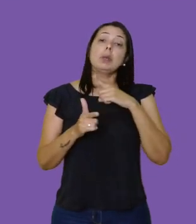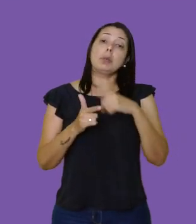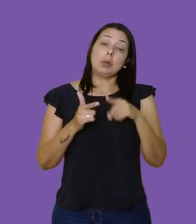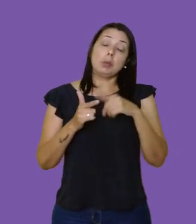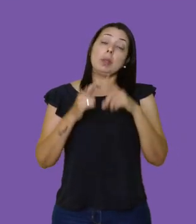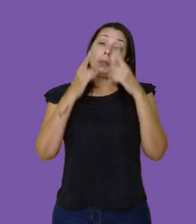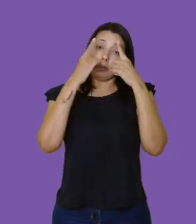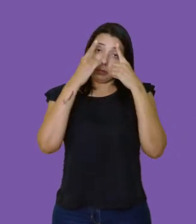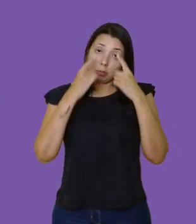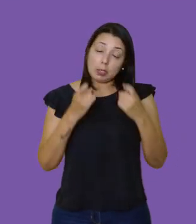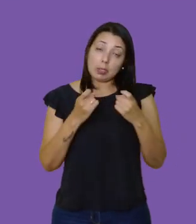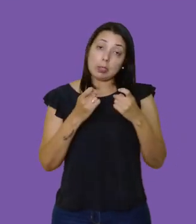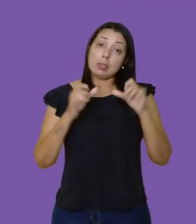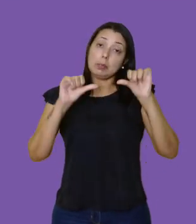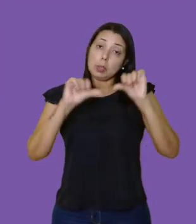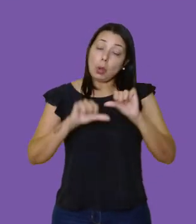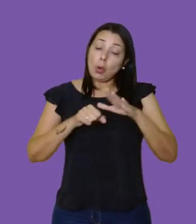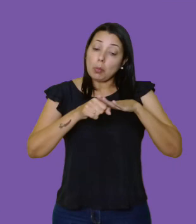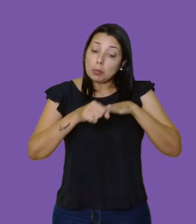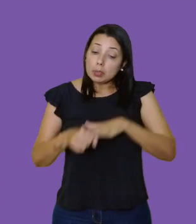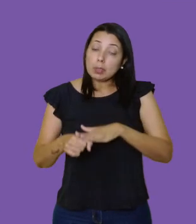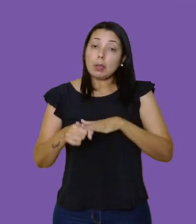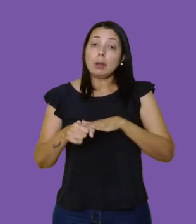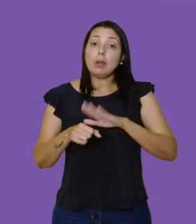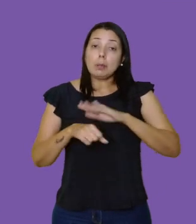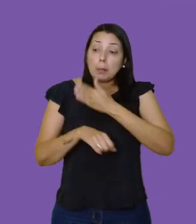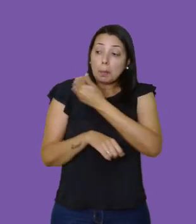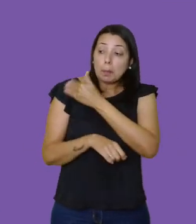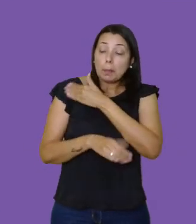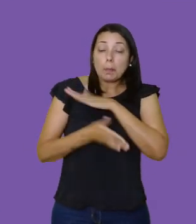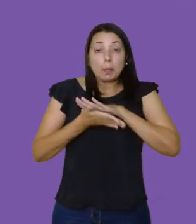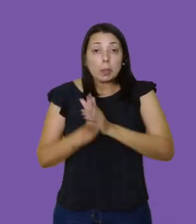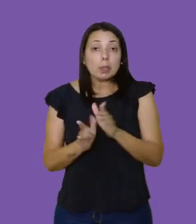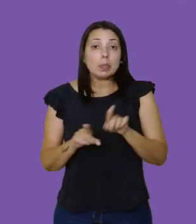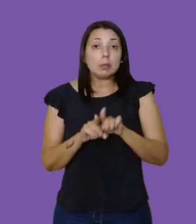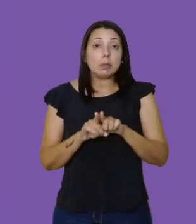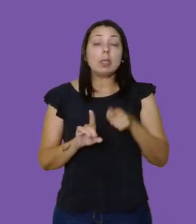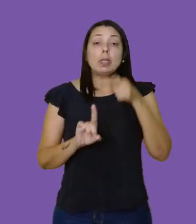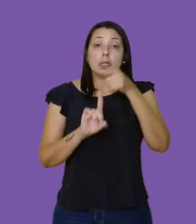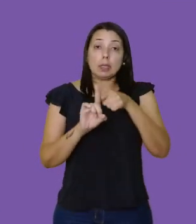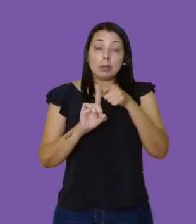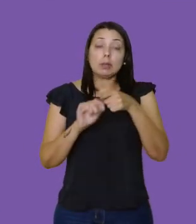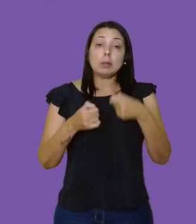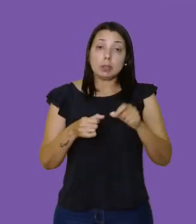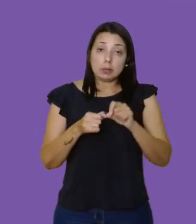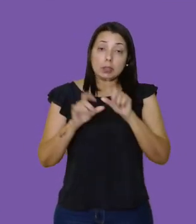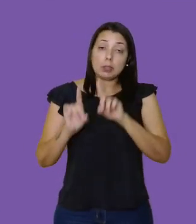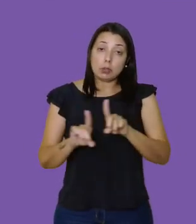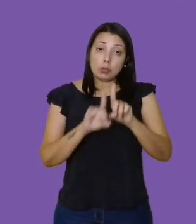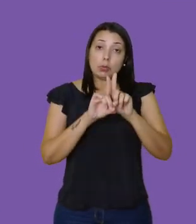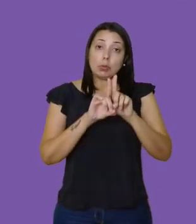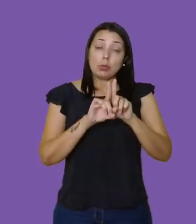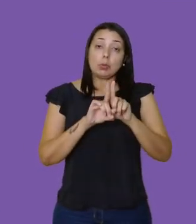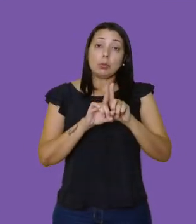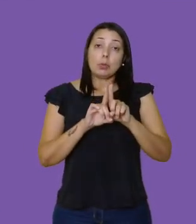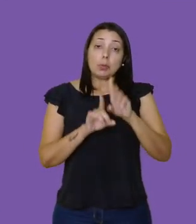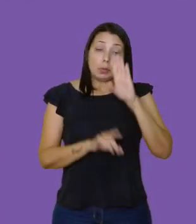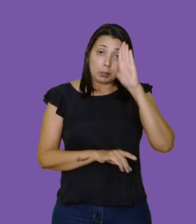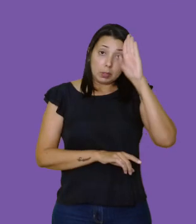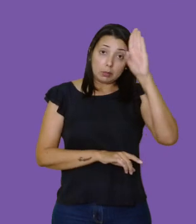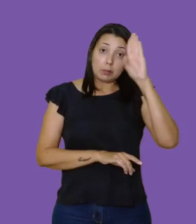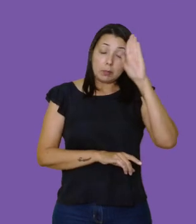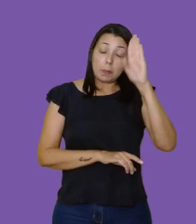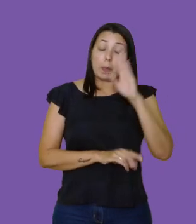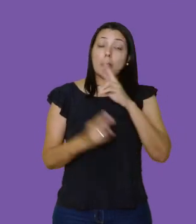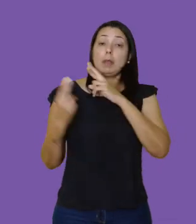mais violência, ainda mais opressão e ainda mais discriminação. Tem uma parte dessa luta que precisa ser feita junto com as autoridades e a gente tem